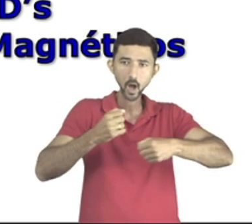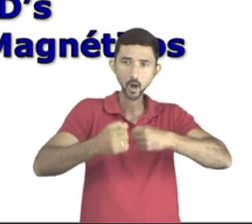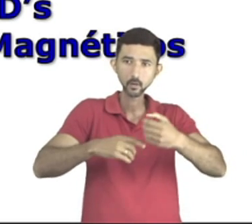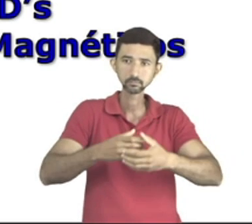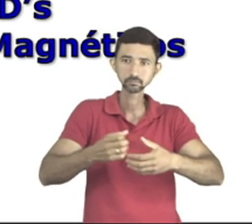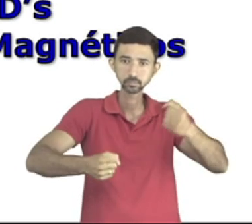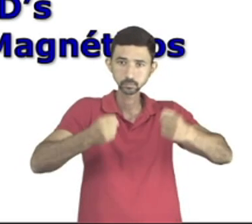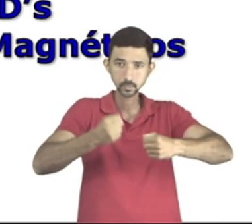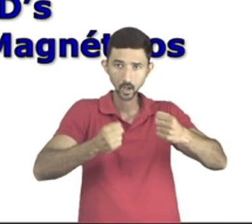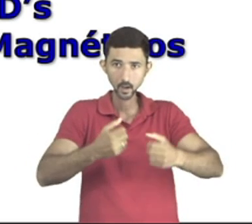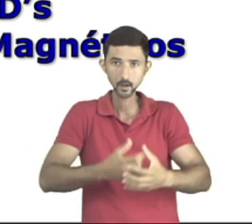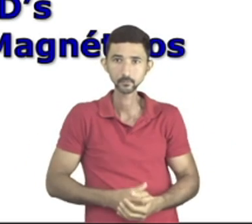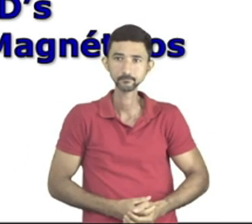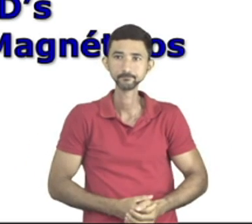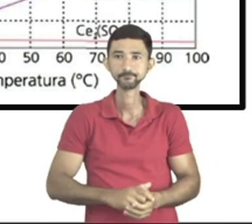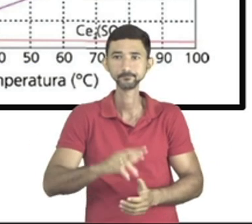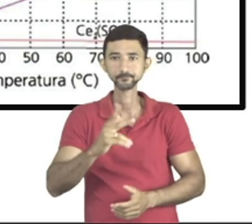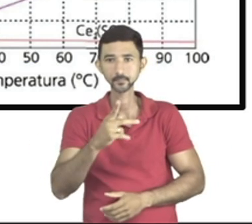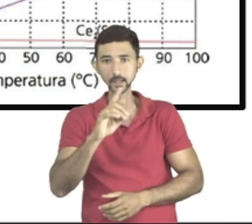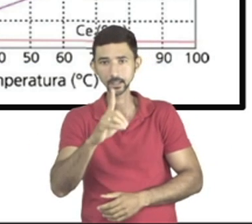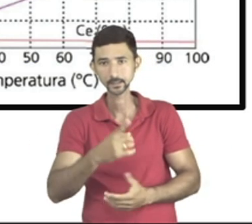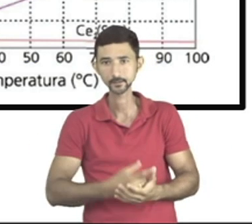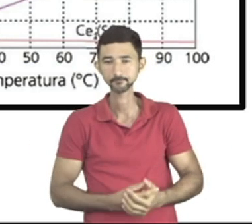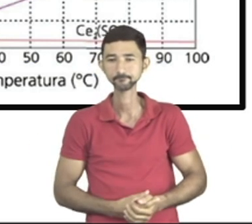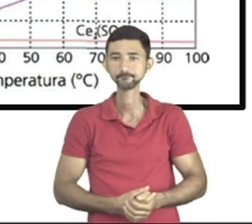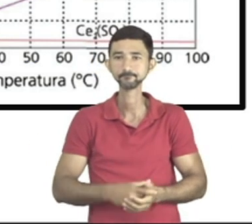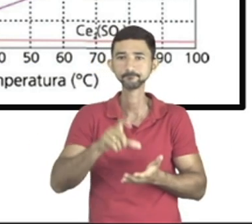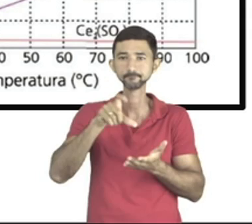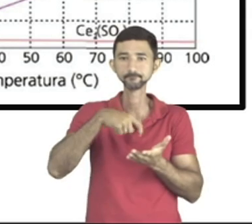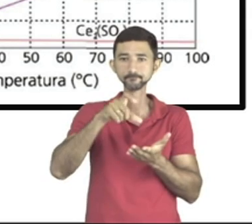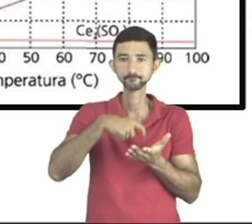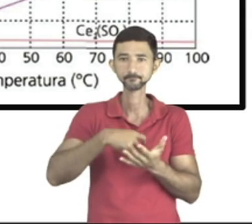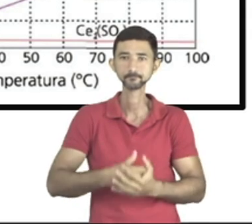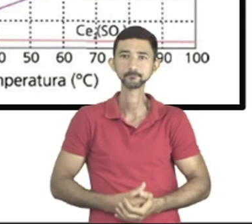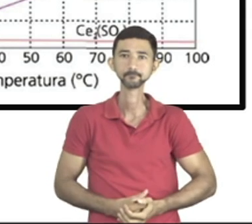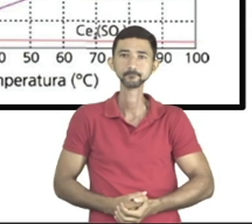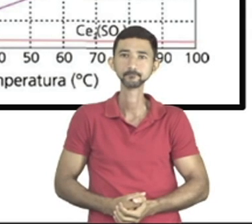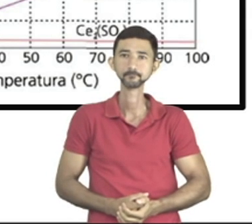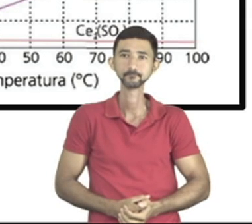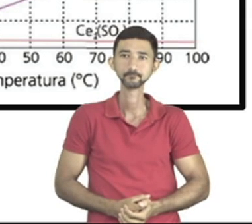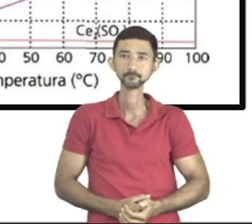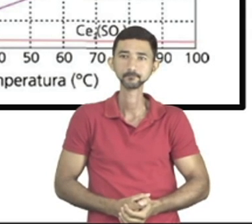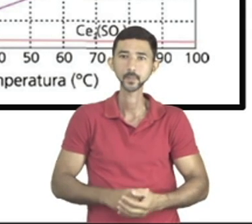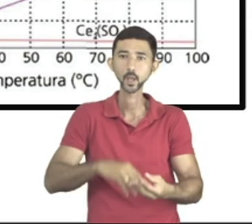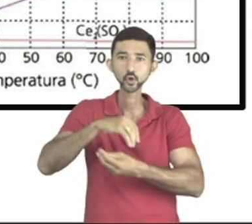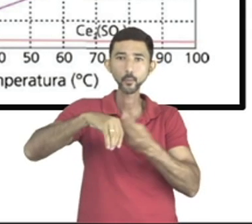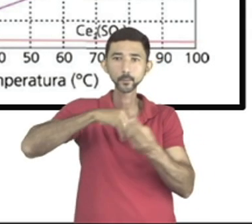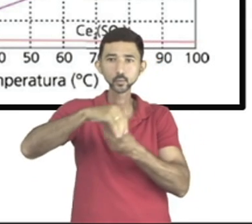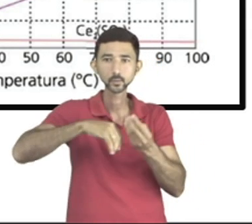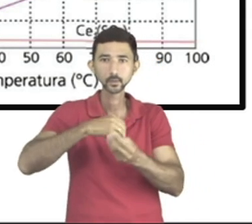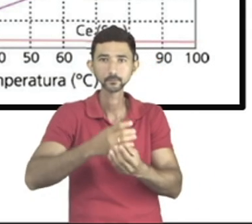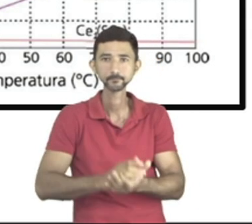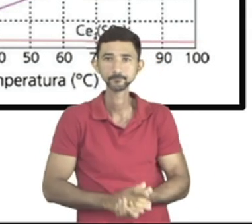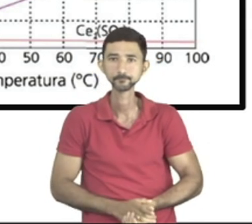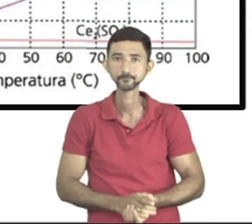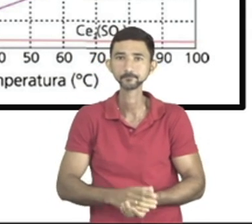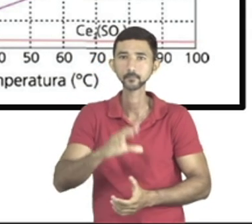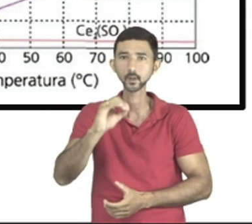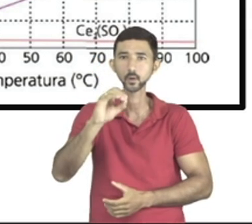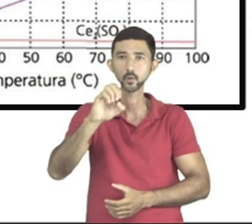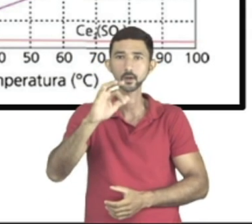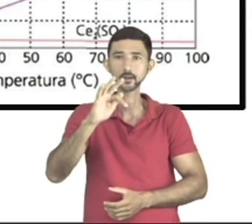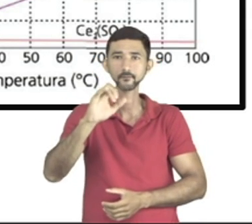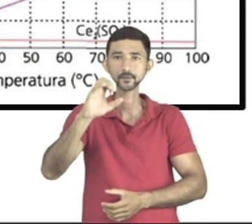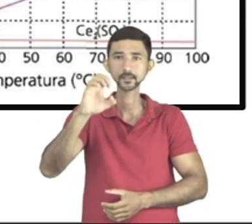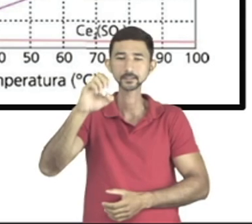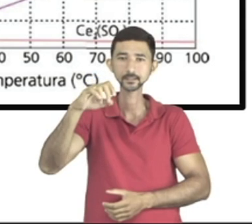nos automóveis, nas HDs, nos cartões magnéticos. Coeficiente de solubilidade. Rapaz, solubilidade